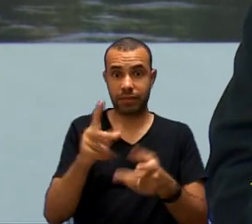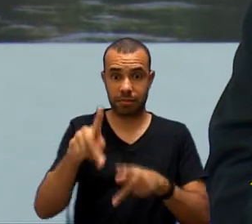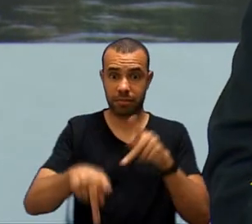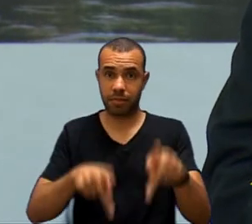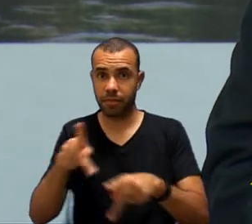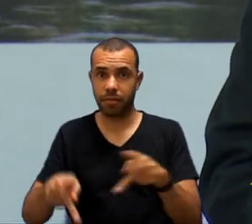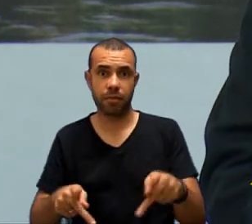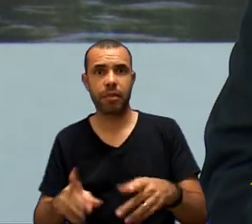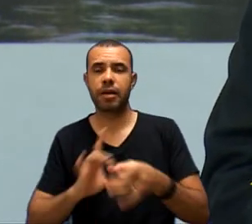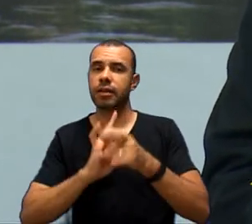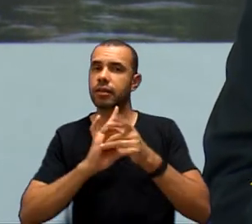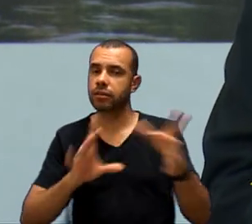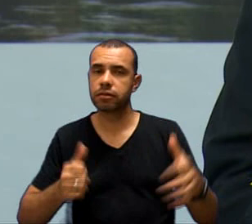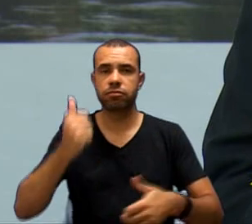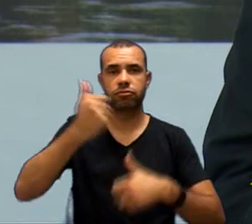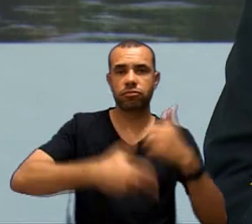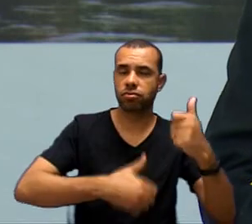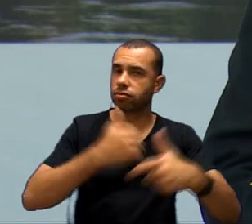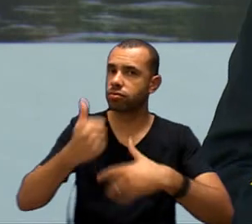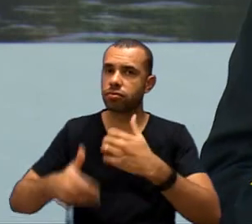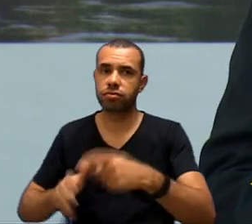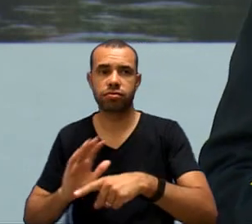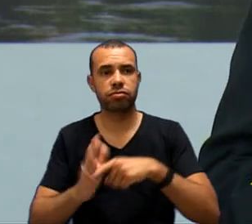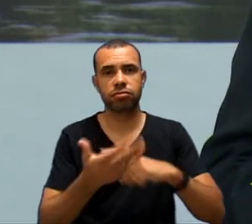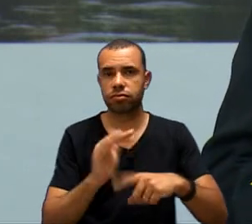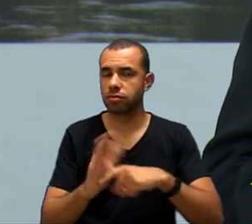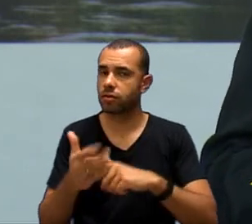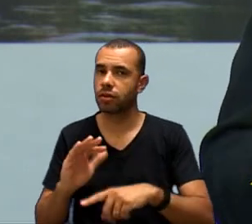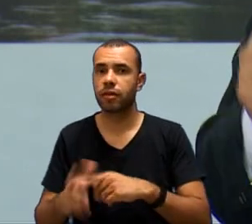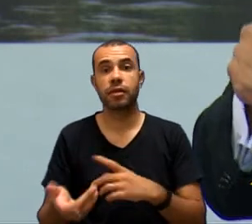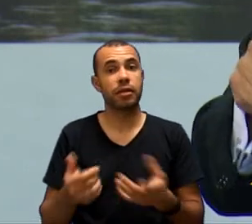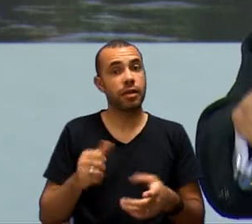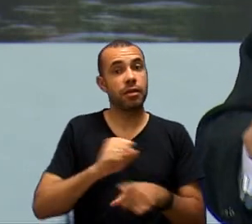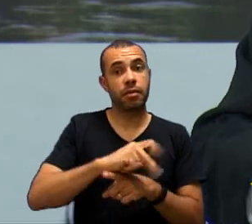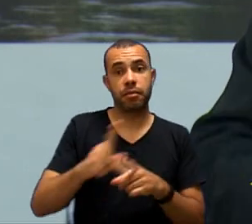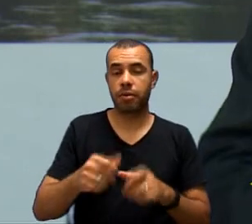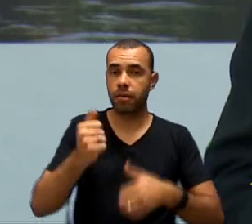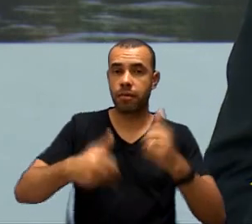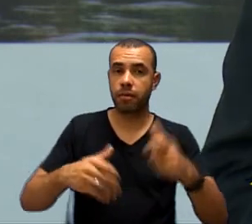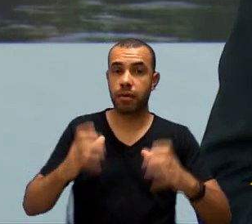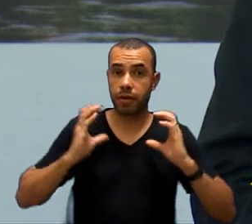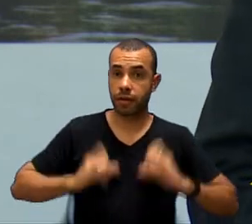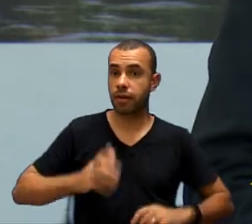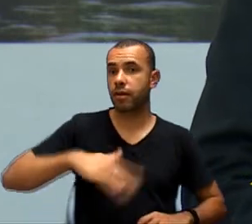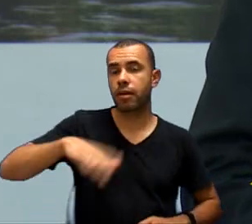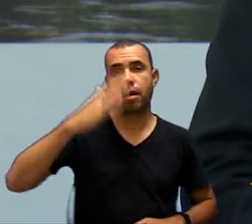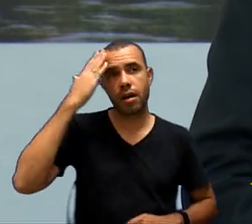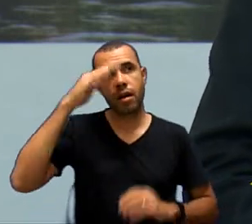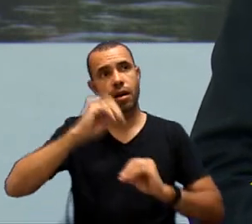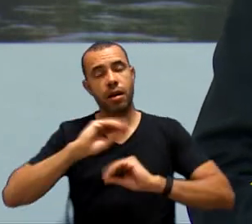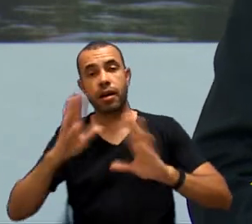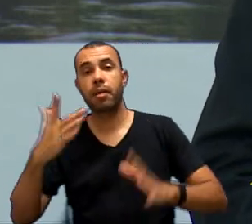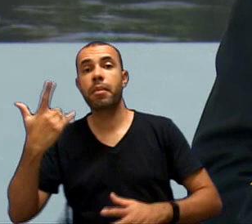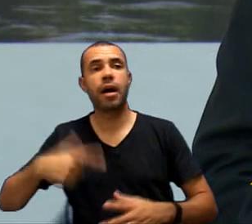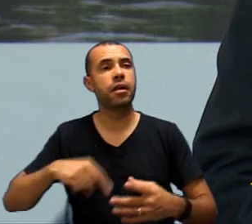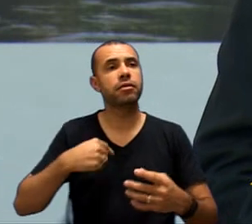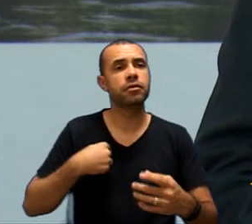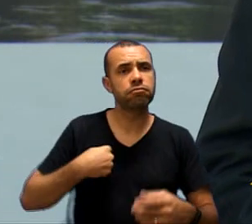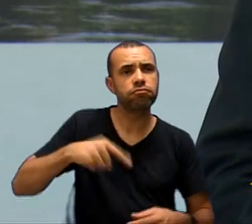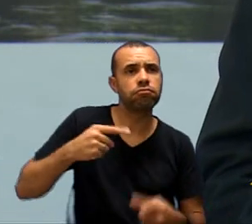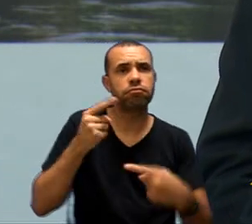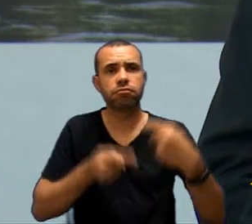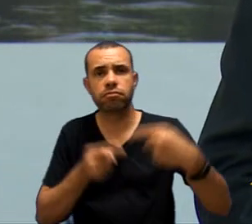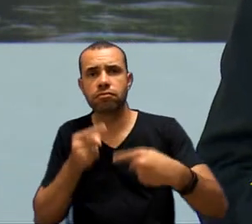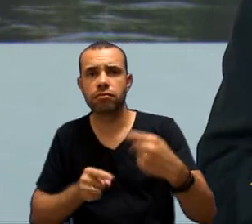importantes, pois, por meio delas, a sociedade civil obtém informações e participa do debate sobre ações e projetos